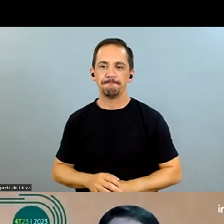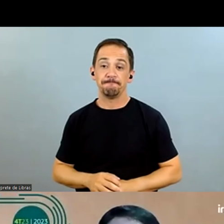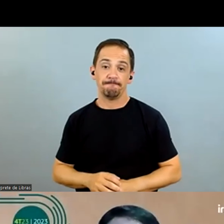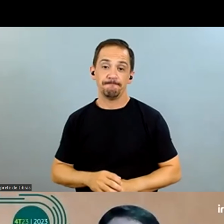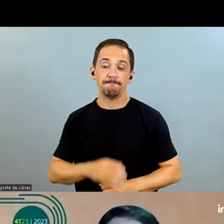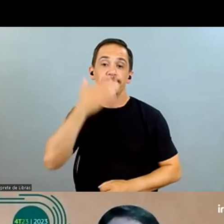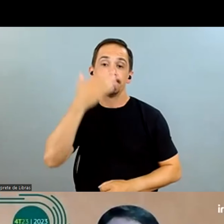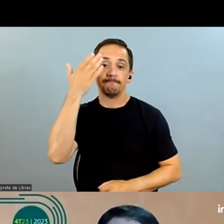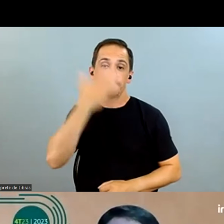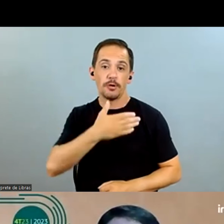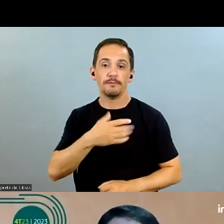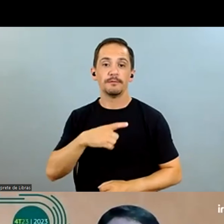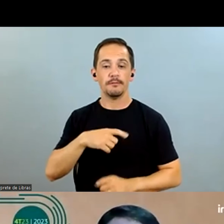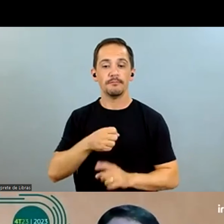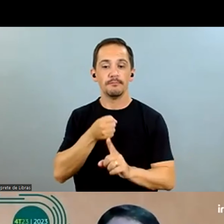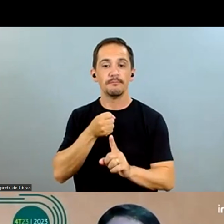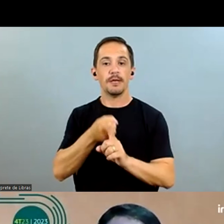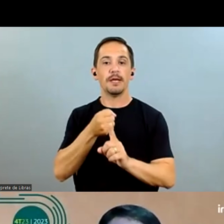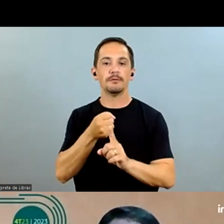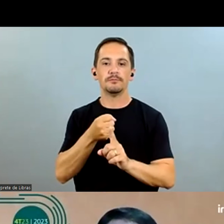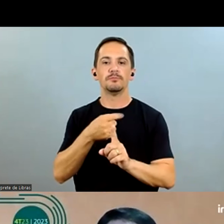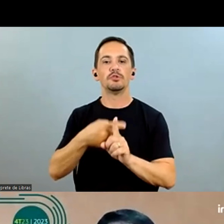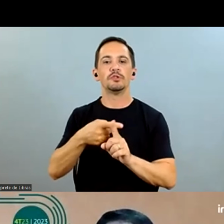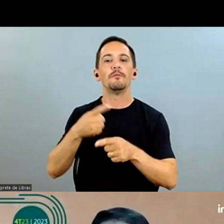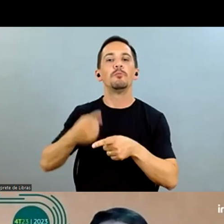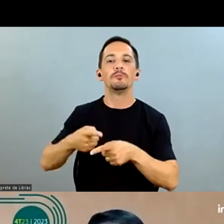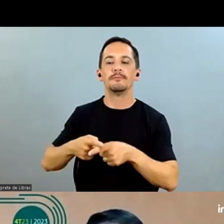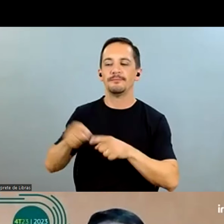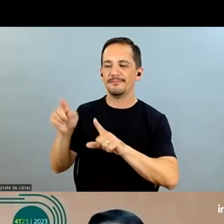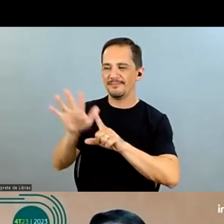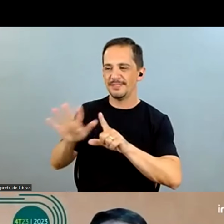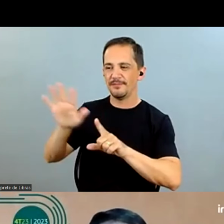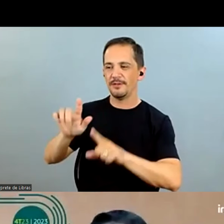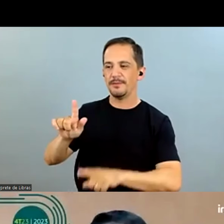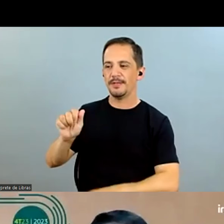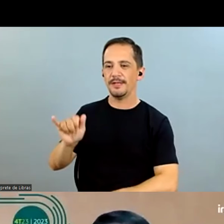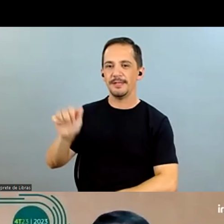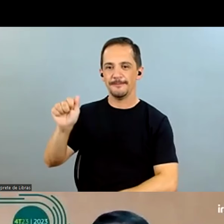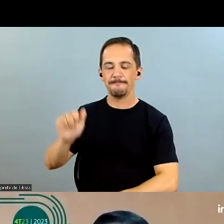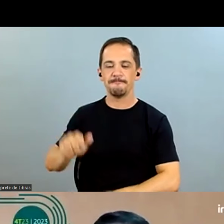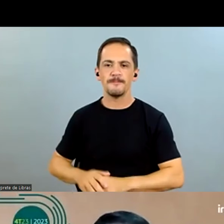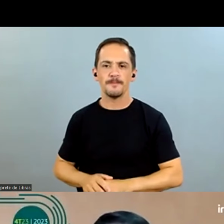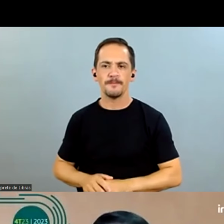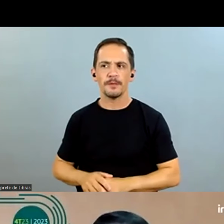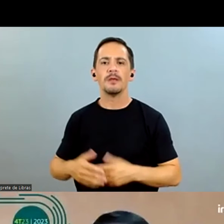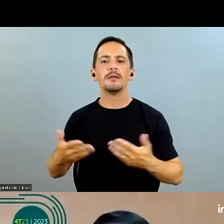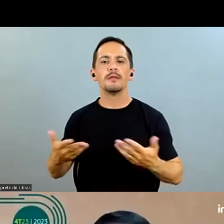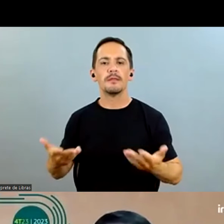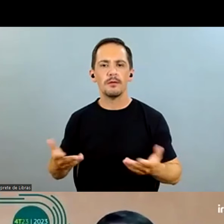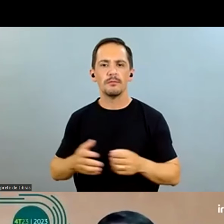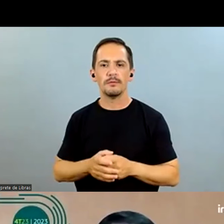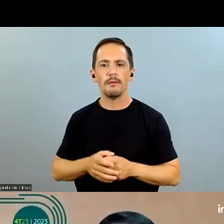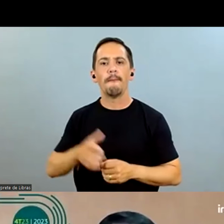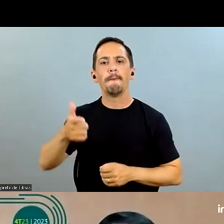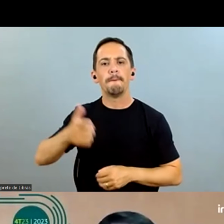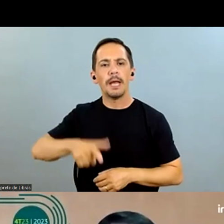alguns impactos positivos da plataforma Gia Então queria pensar olhar para 2024 e pensar quanto mais desses desses benefícios se vocês ainda